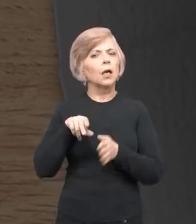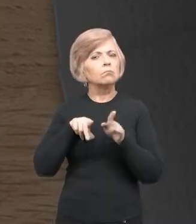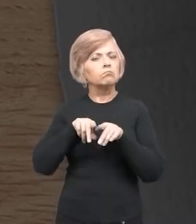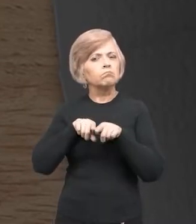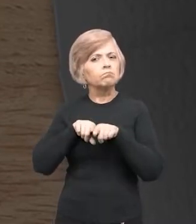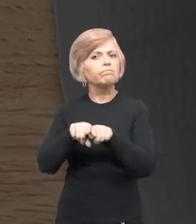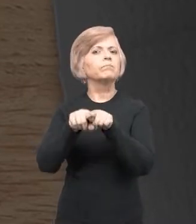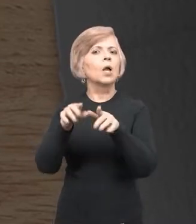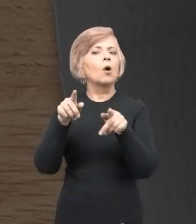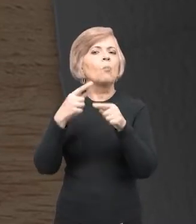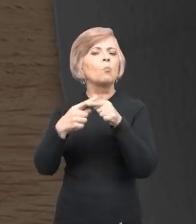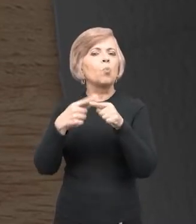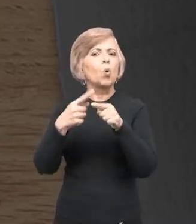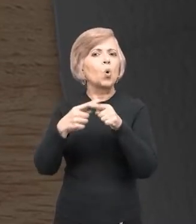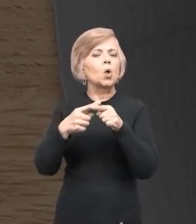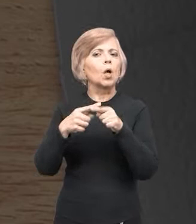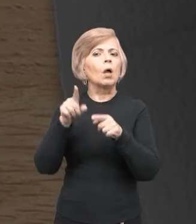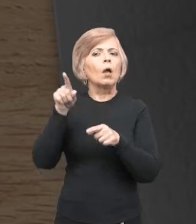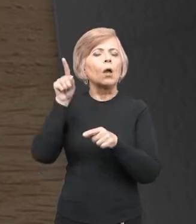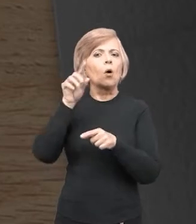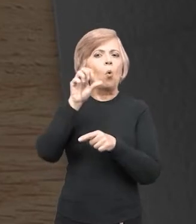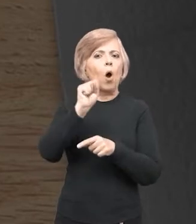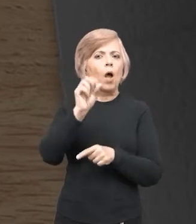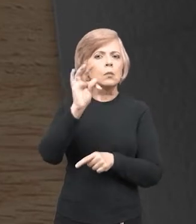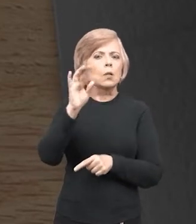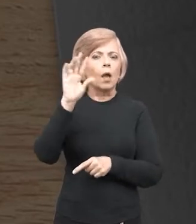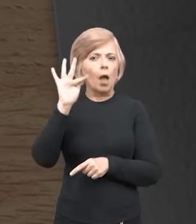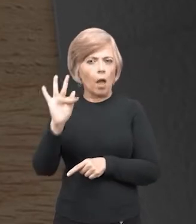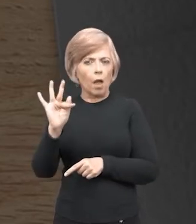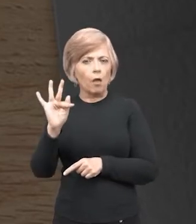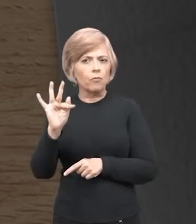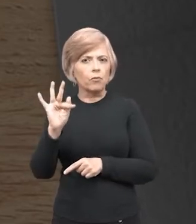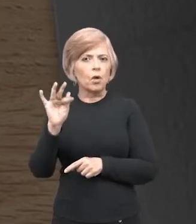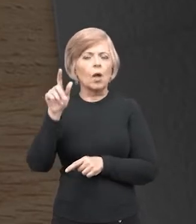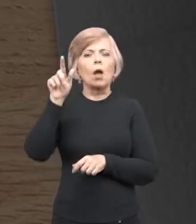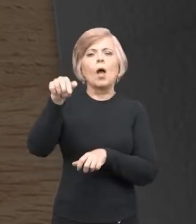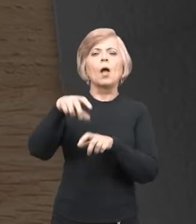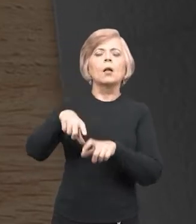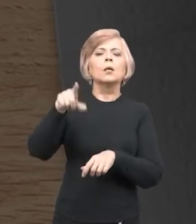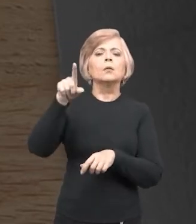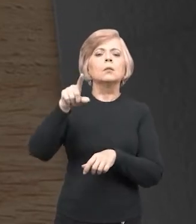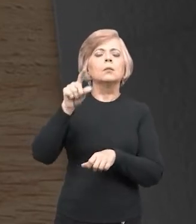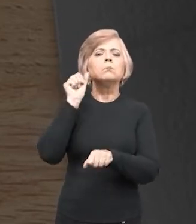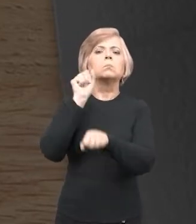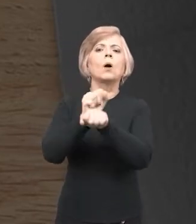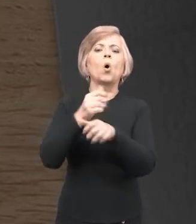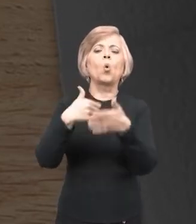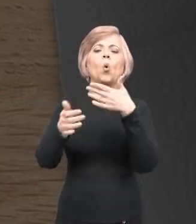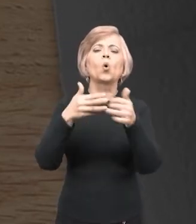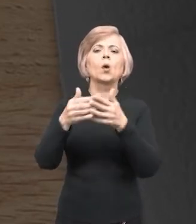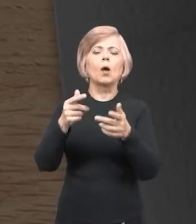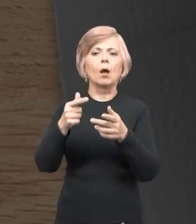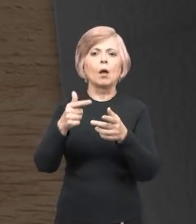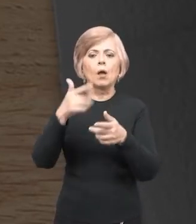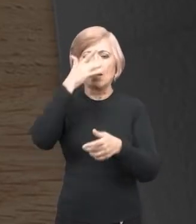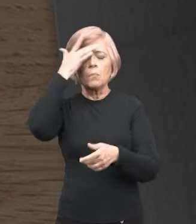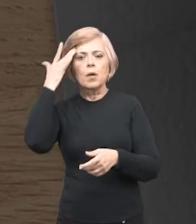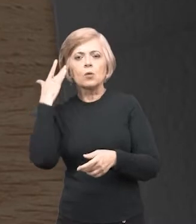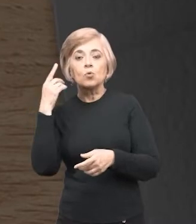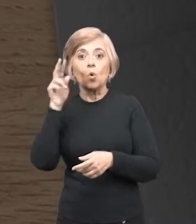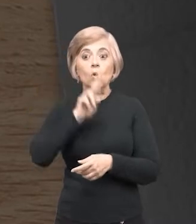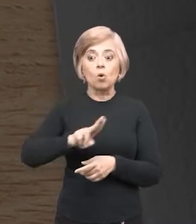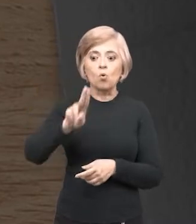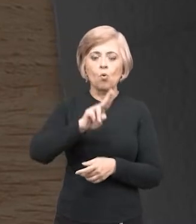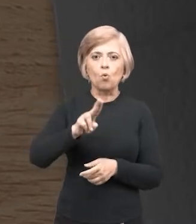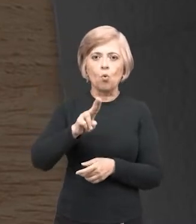restringiu o foro por prerrogativa de função. Até esse julgado, qualquer agente que ocupasse um dos cargos que eu acabei de